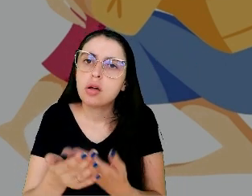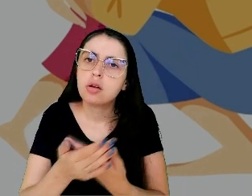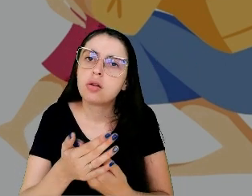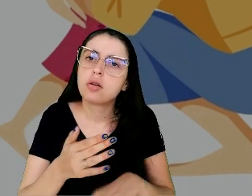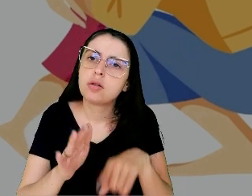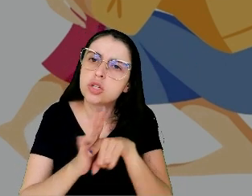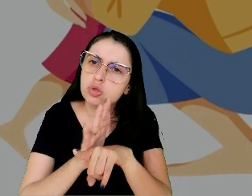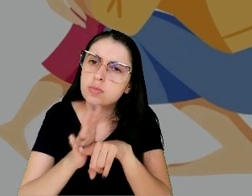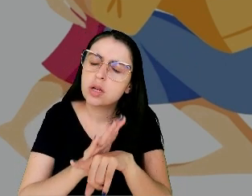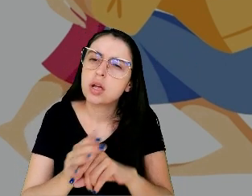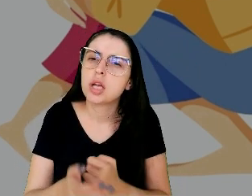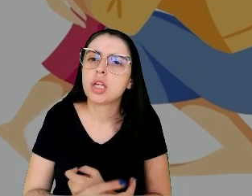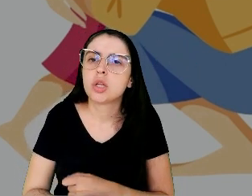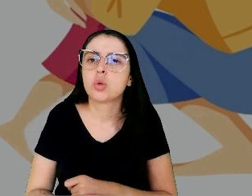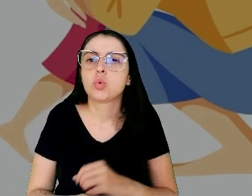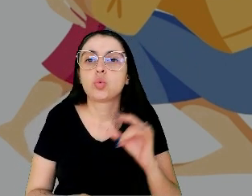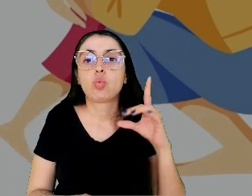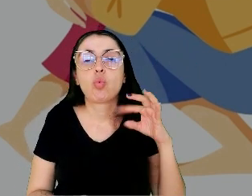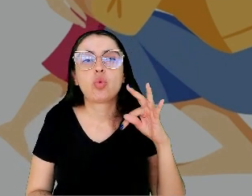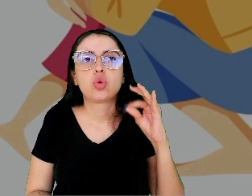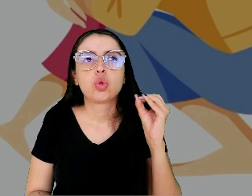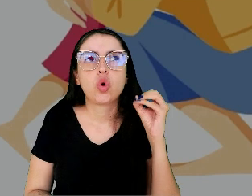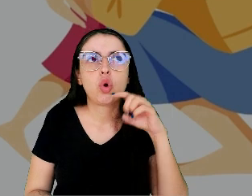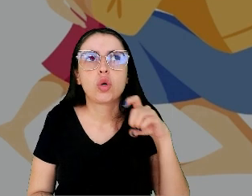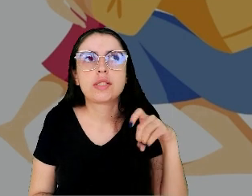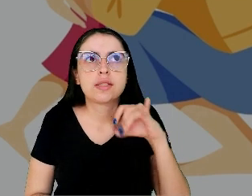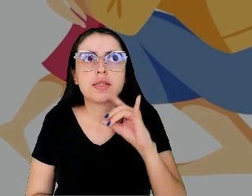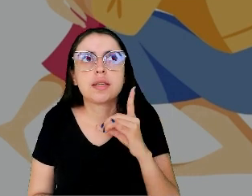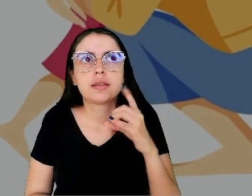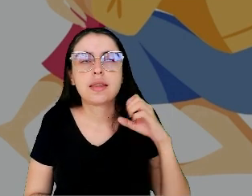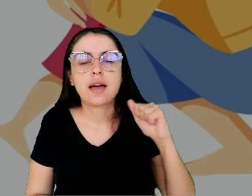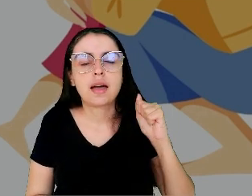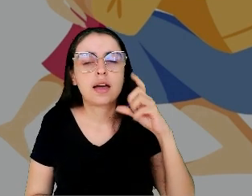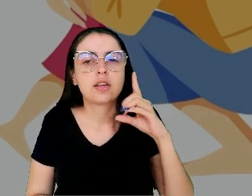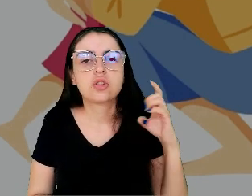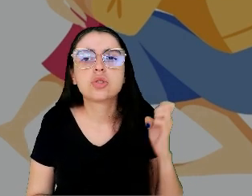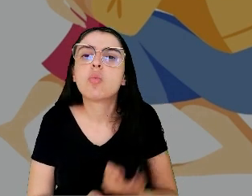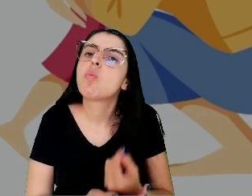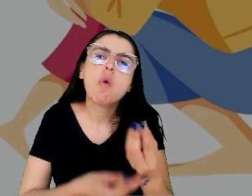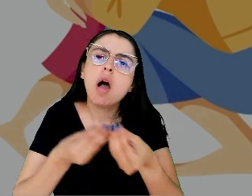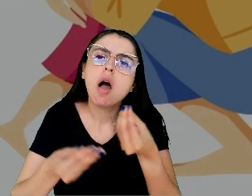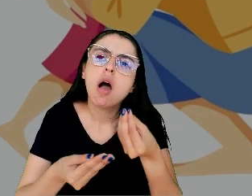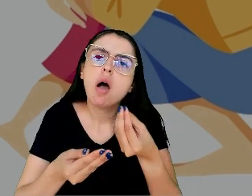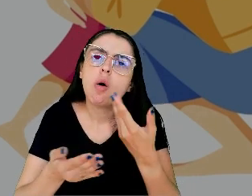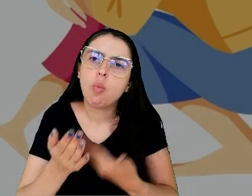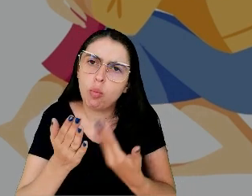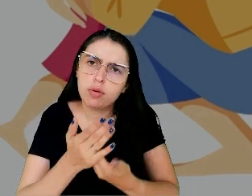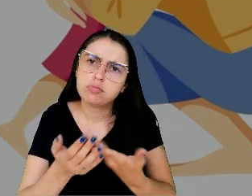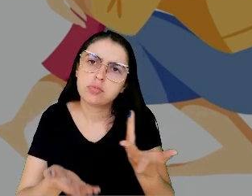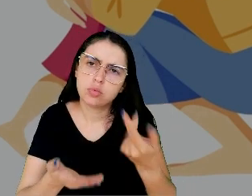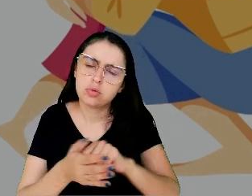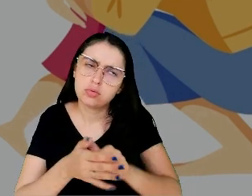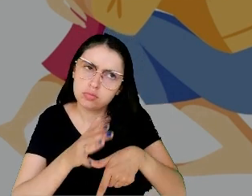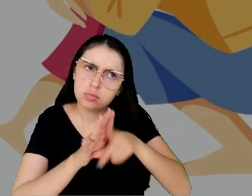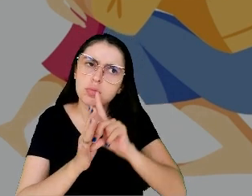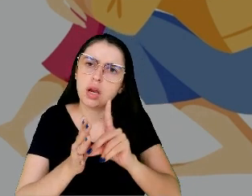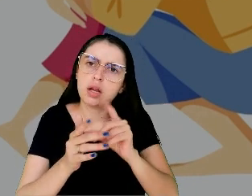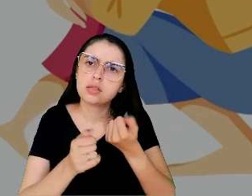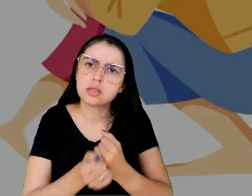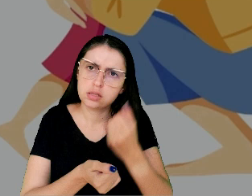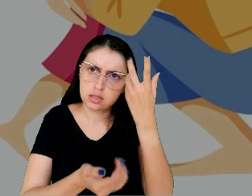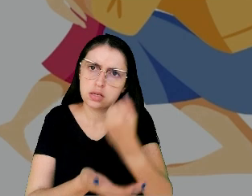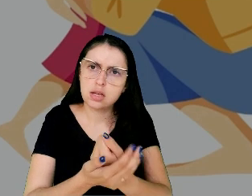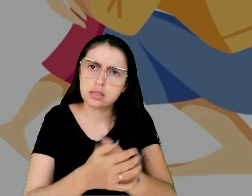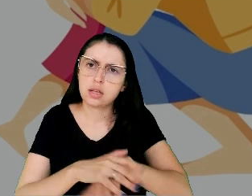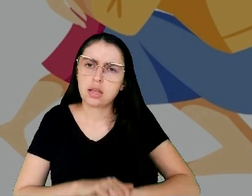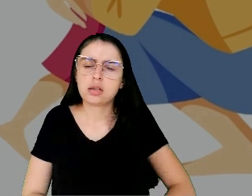de toxicidade. Porque quais são os estudos de toxicidade que estão por trás disso, dessas